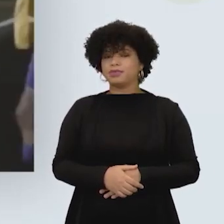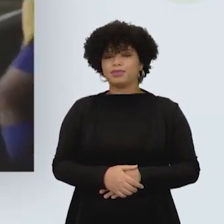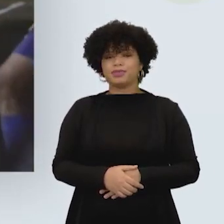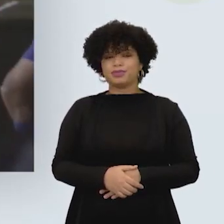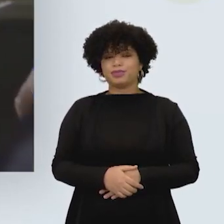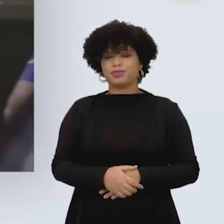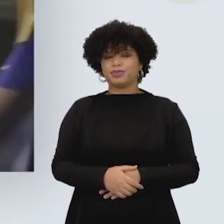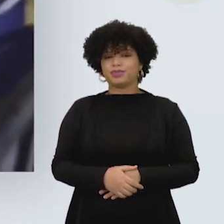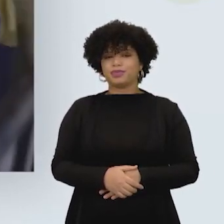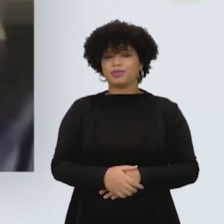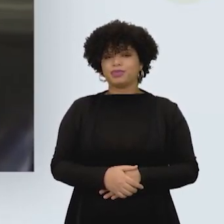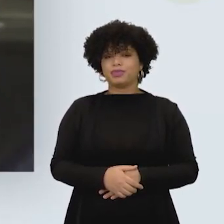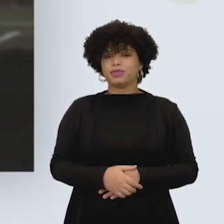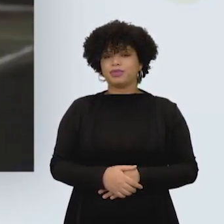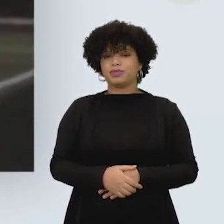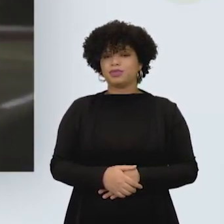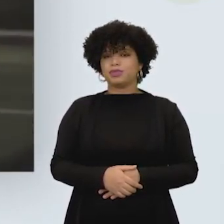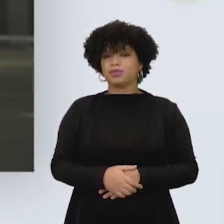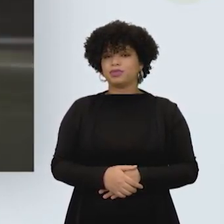Oi.